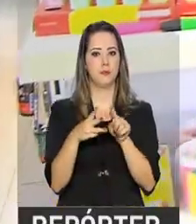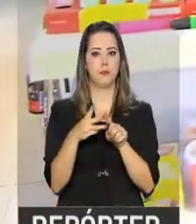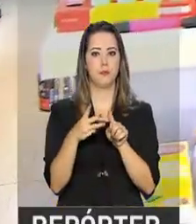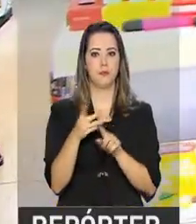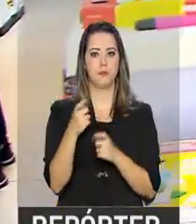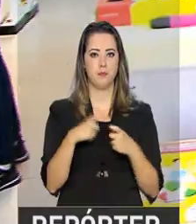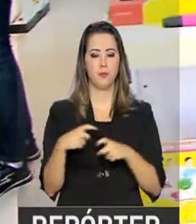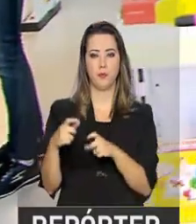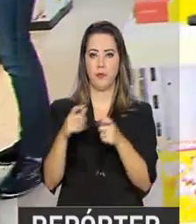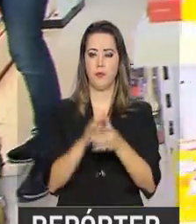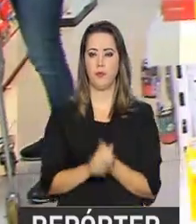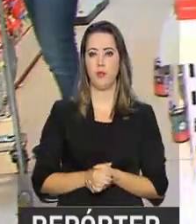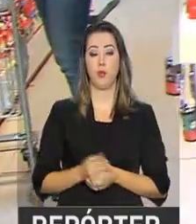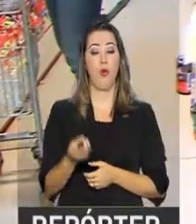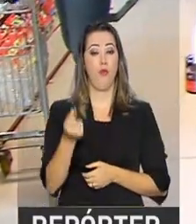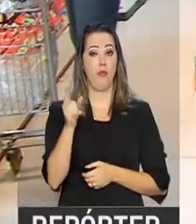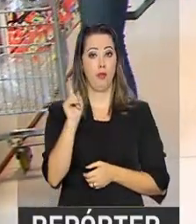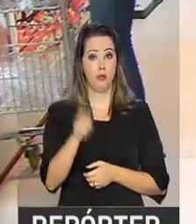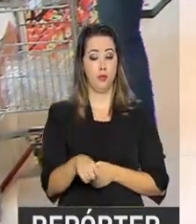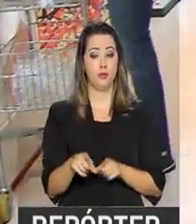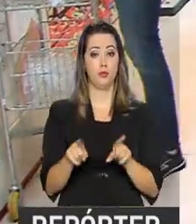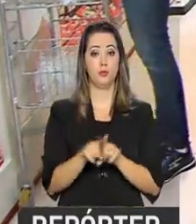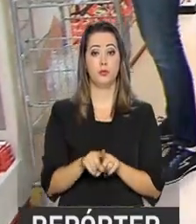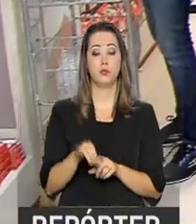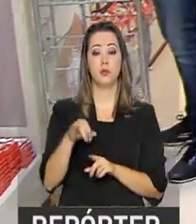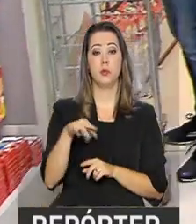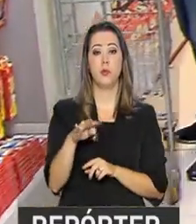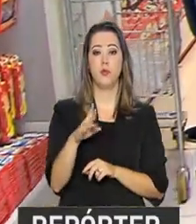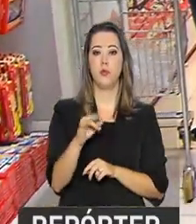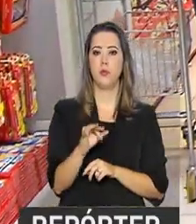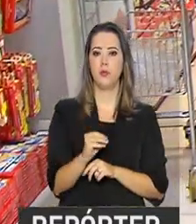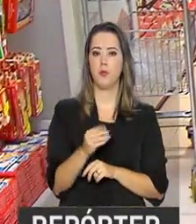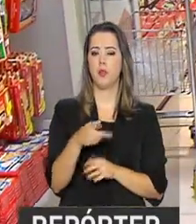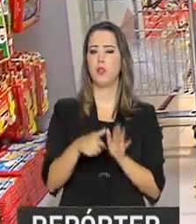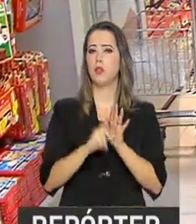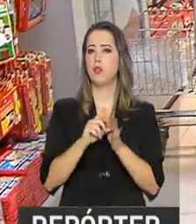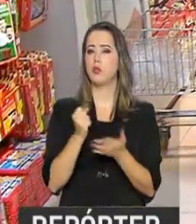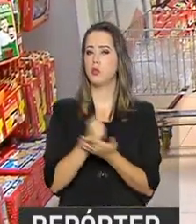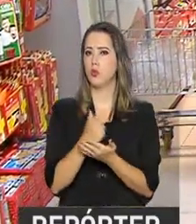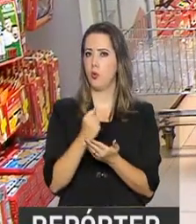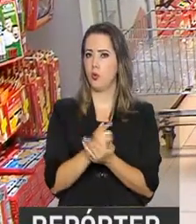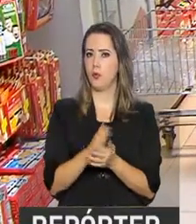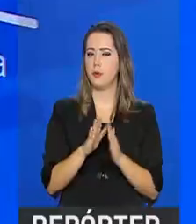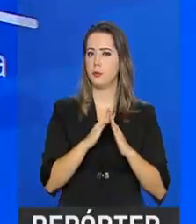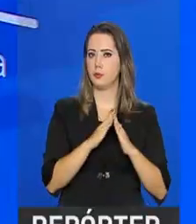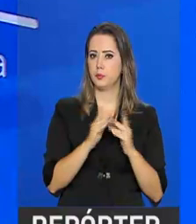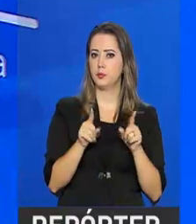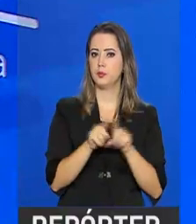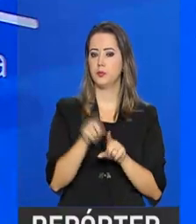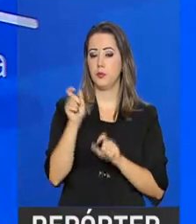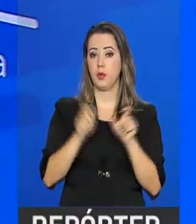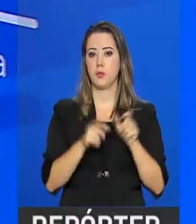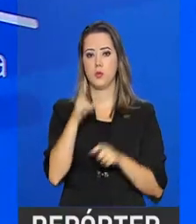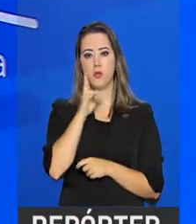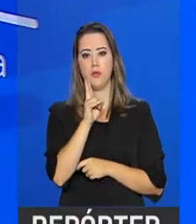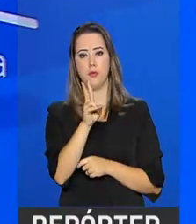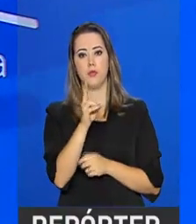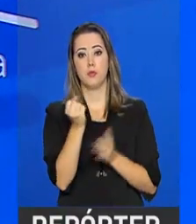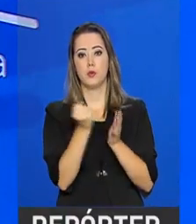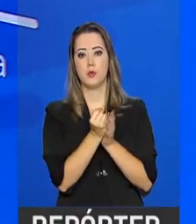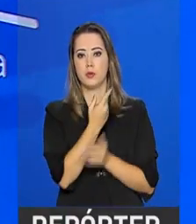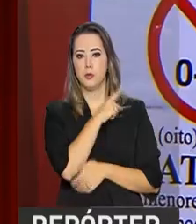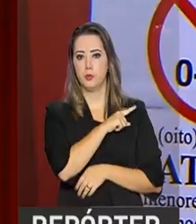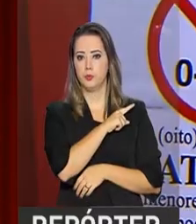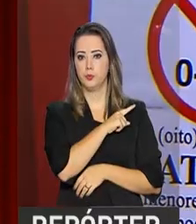com os preços que os pais precisam se preocupar o inmetro recomenda que antes de levar o artigo para casa o comprador observe a presença